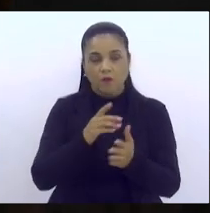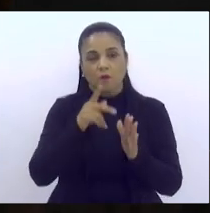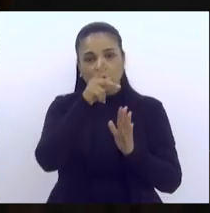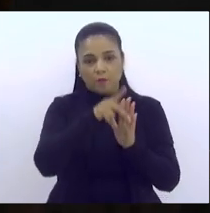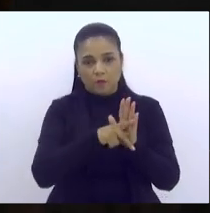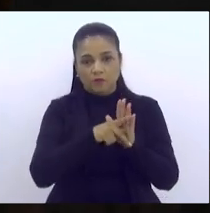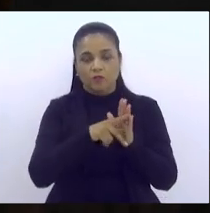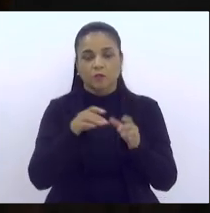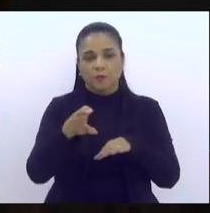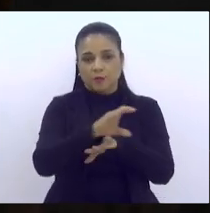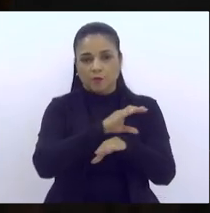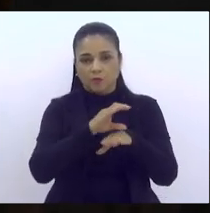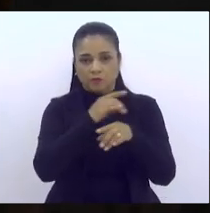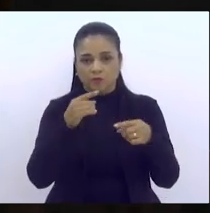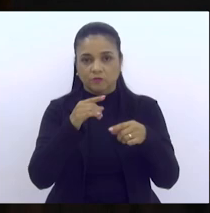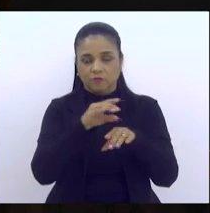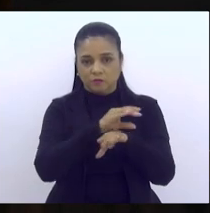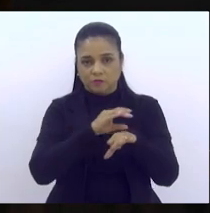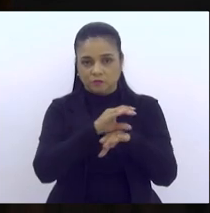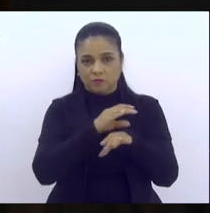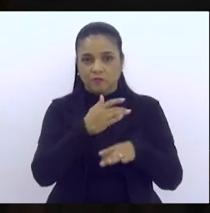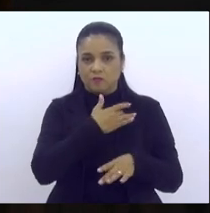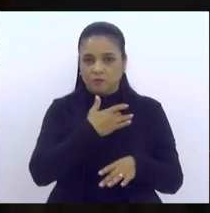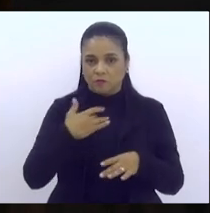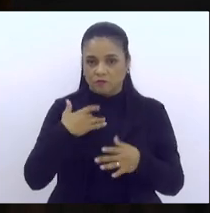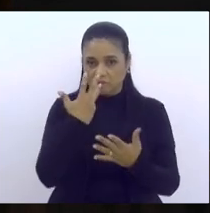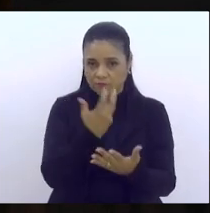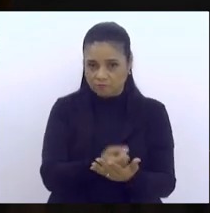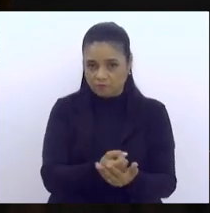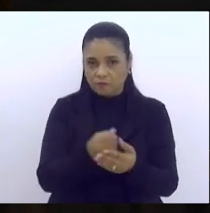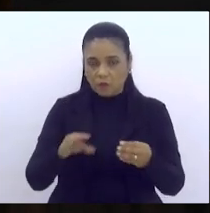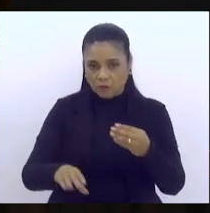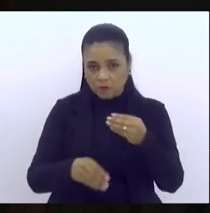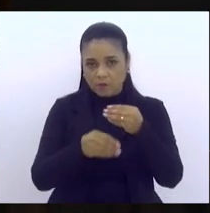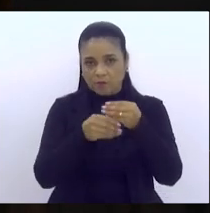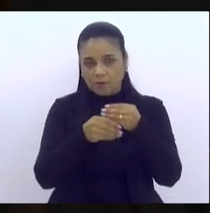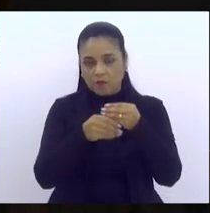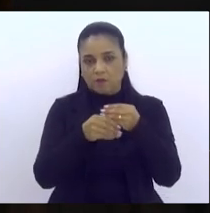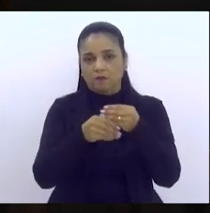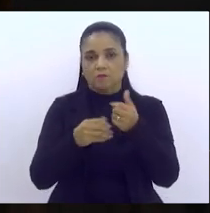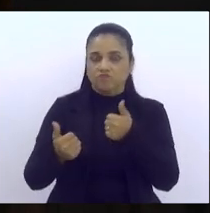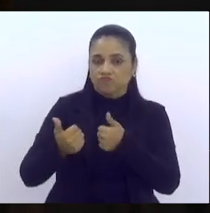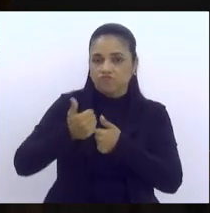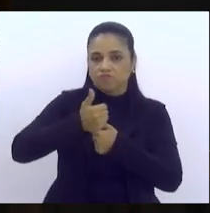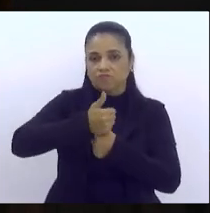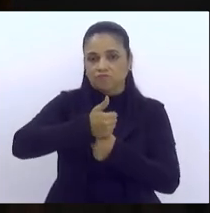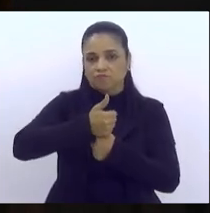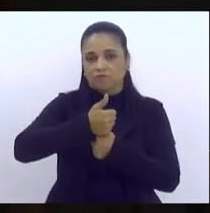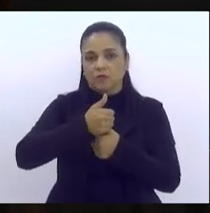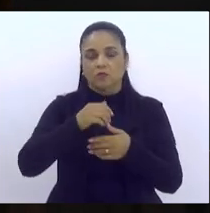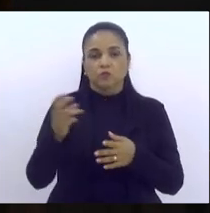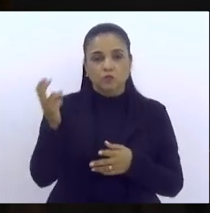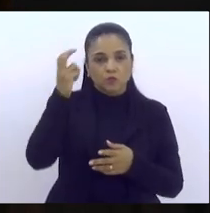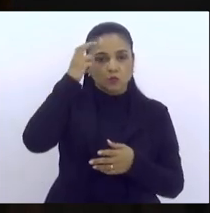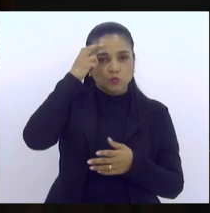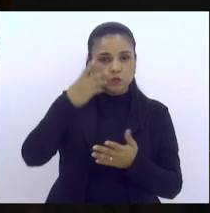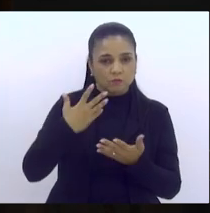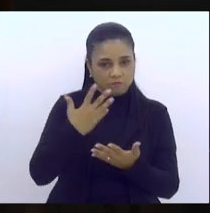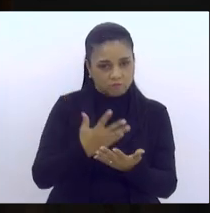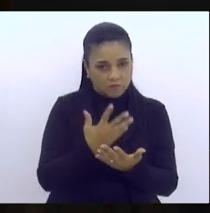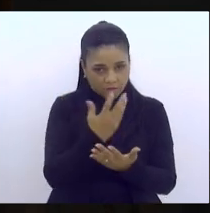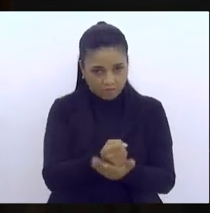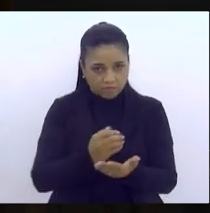pela constitucionalidade. De Saúde, favorável, com emendas concluindo por substitutivo. De Cultura, favorável,